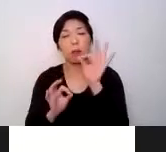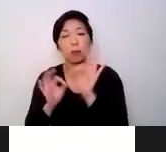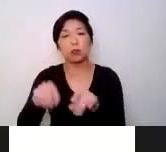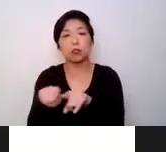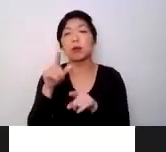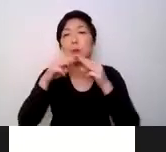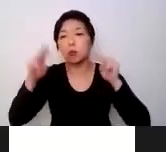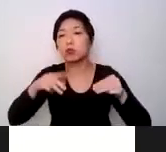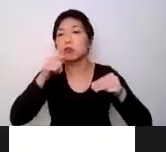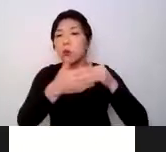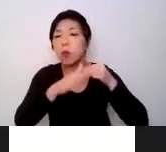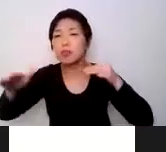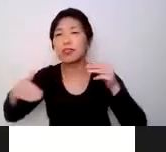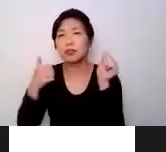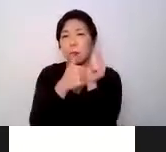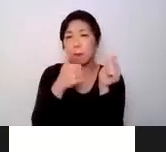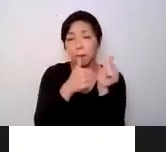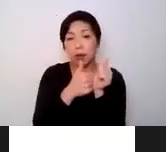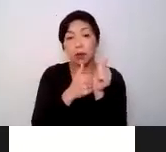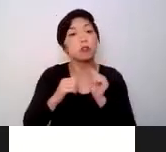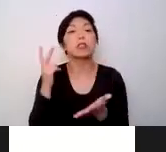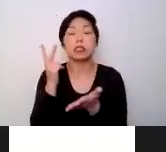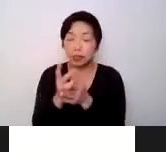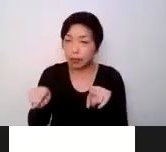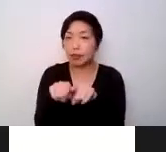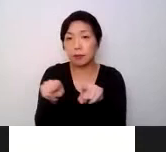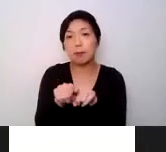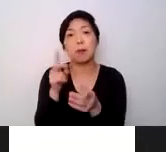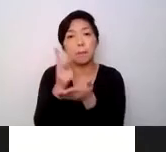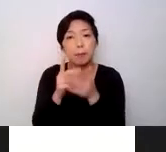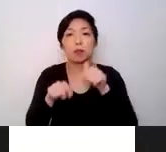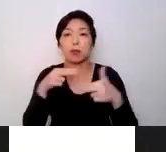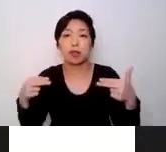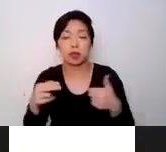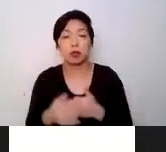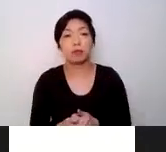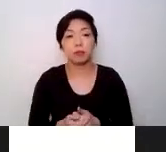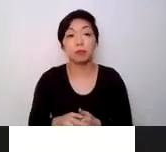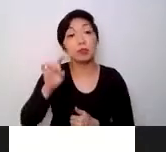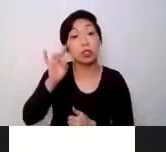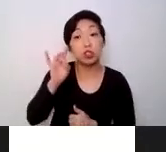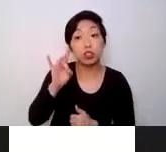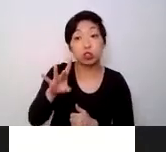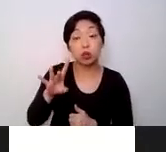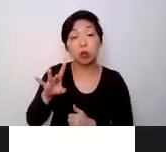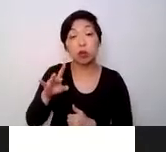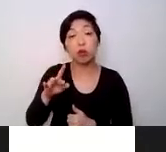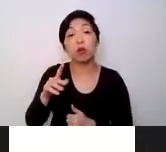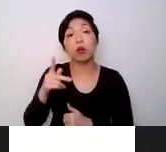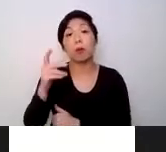e revestiu ele inteiramente com mármore o mesmo mármore do Mausoleu e deixou apenas os pórticos em concreto